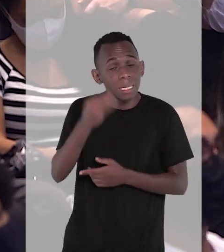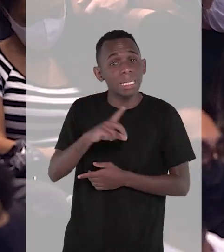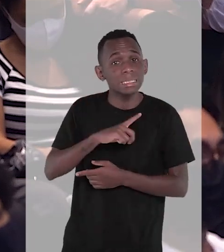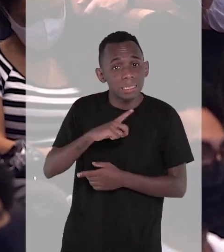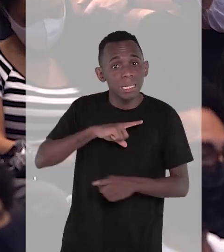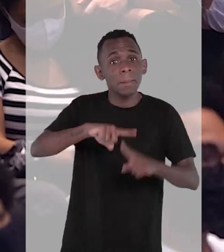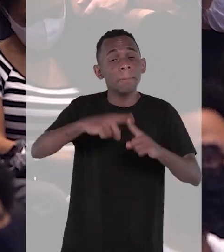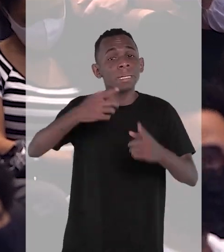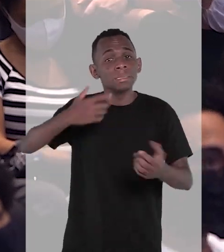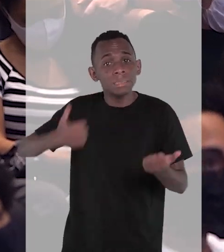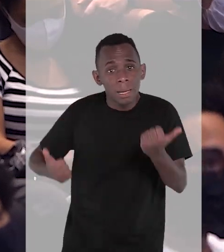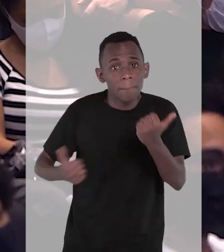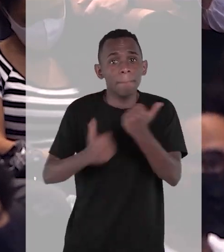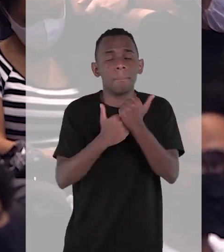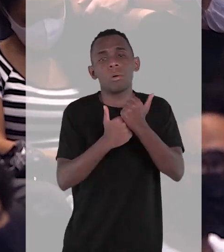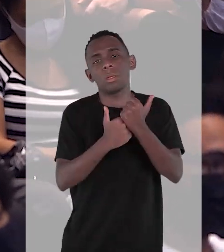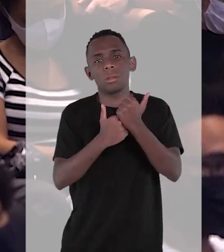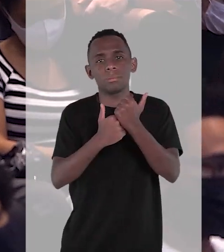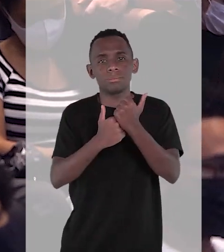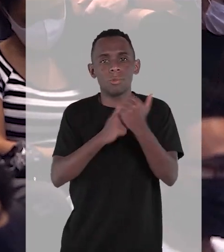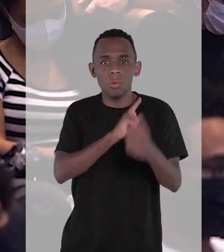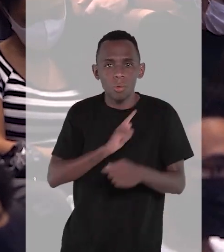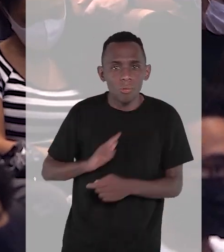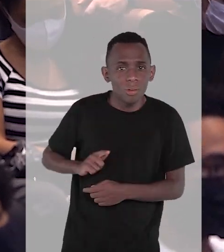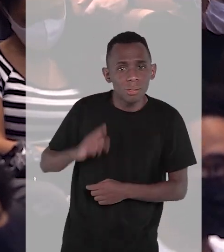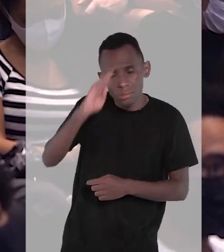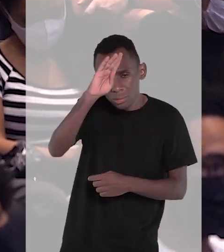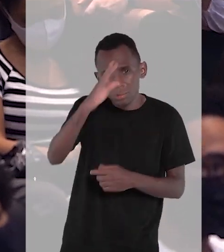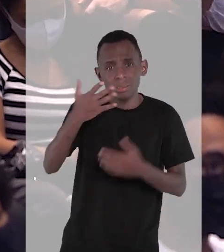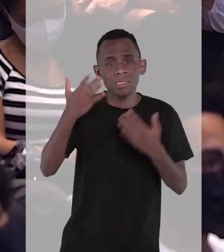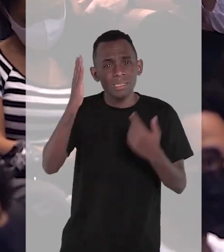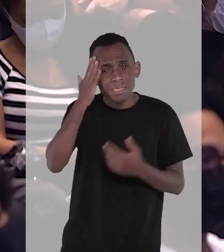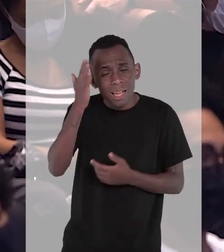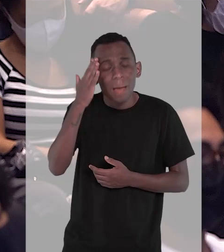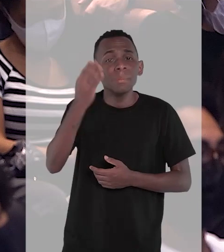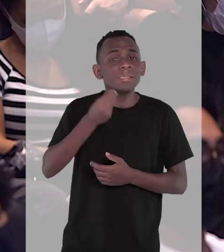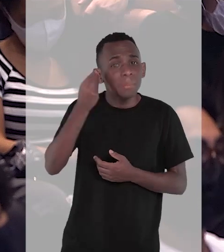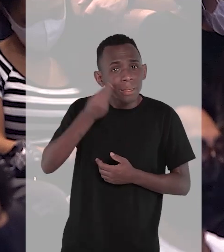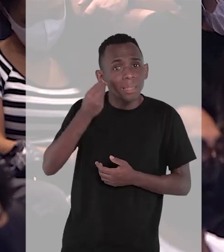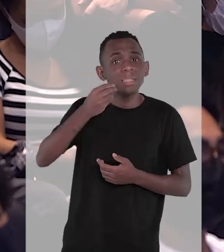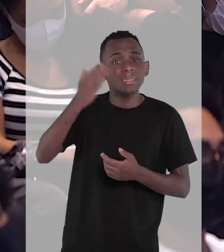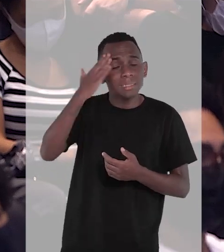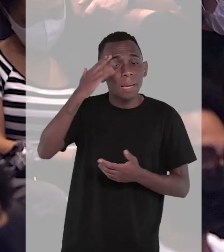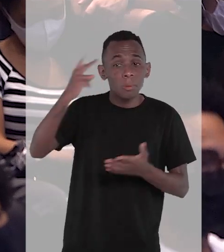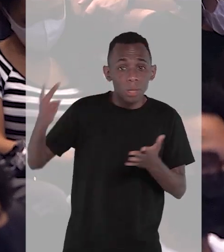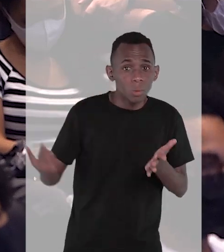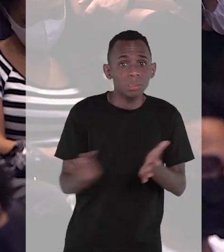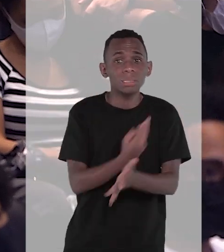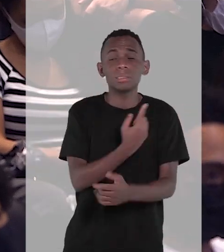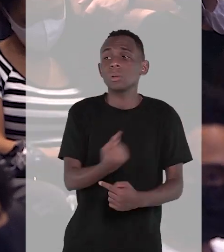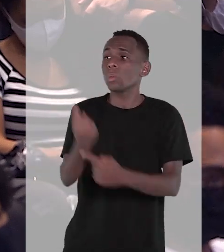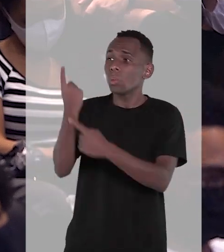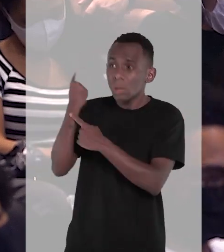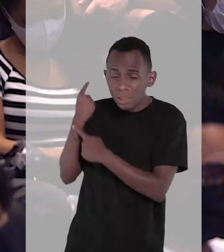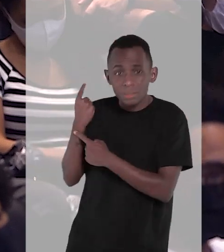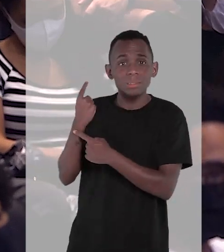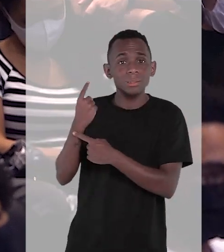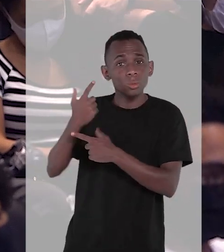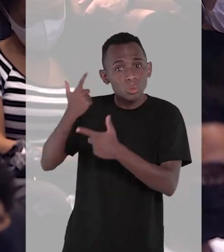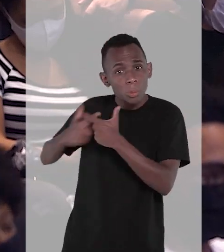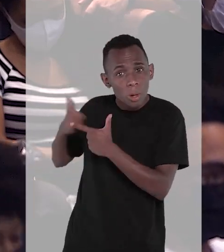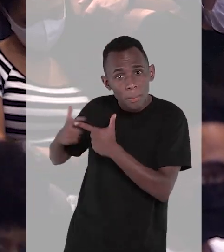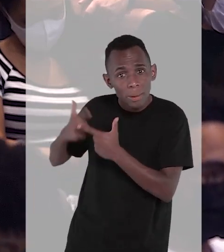tipo assim, igual, sabem a história, conviveram, interpretaram, vivem